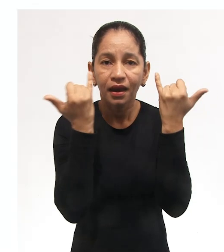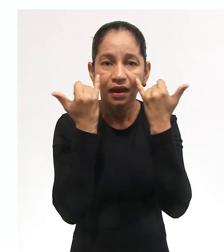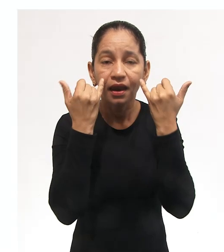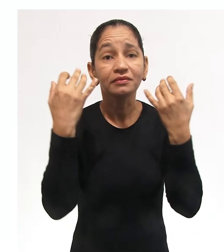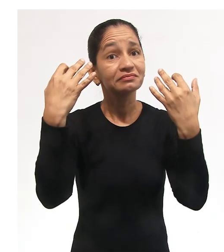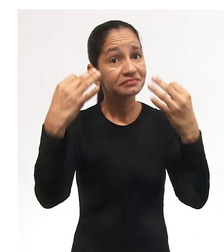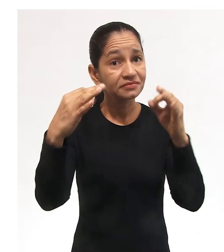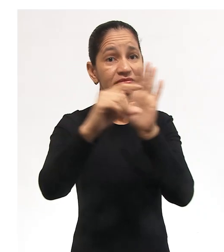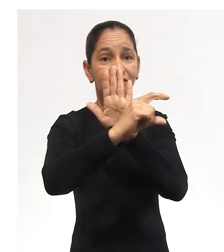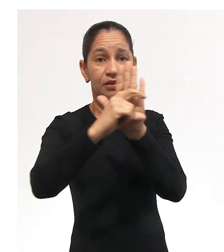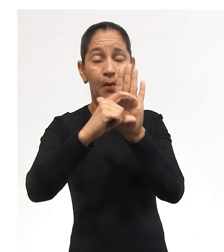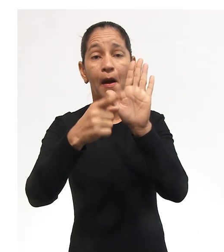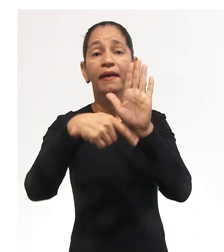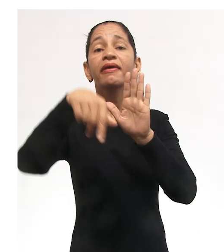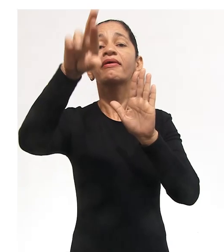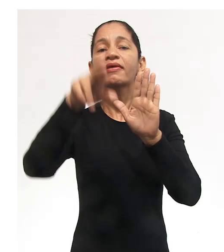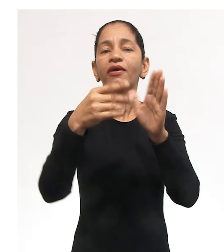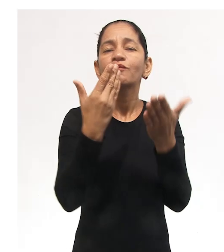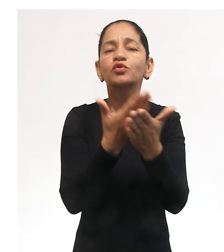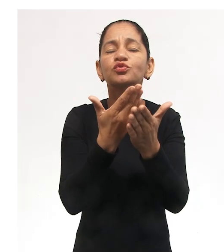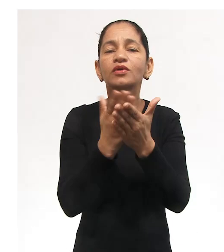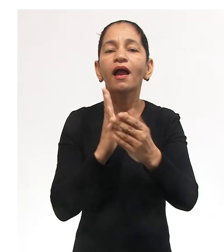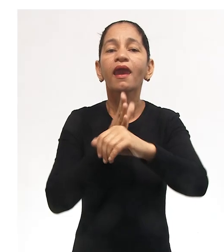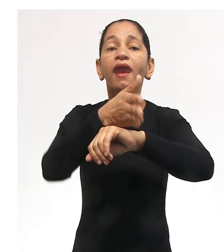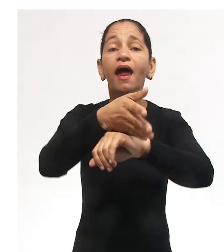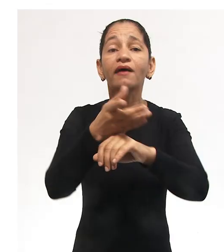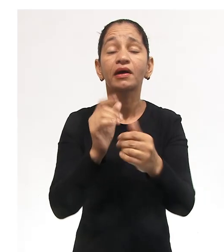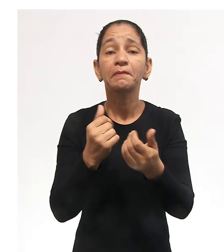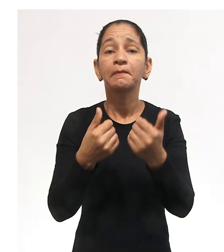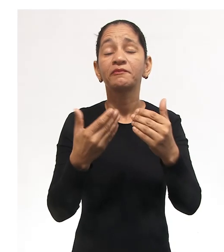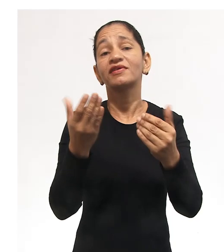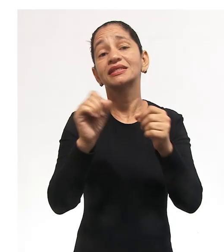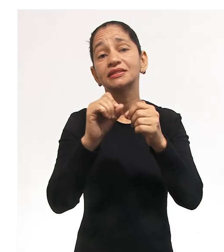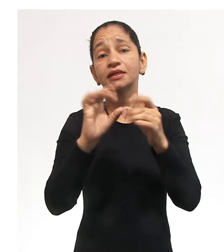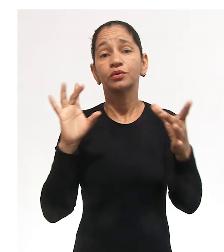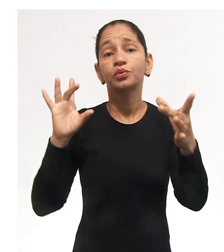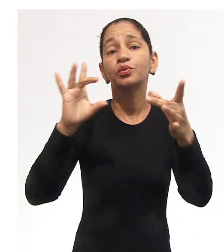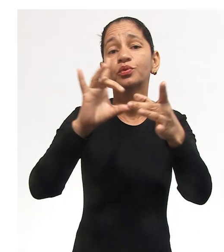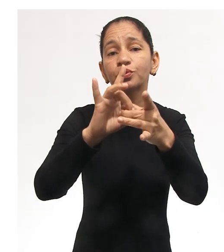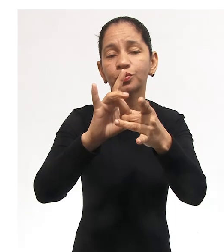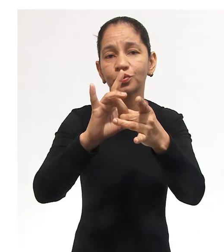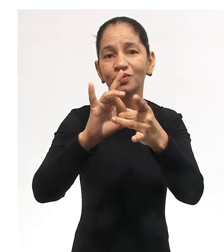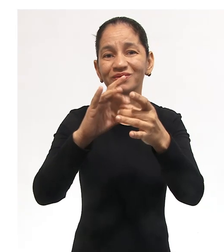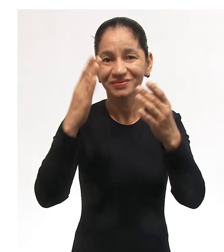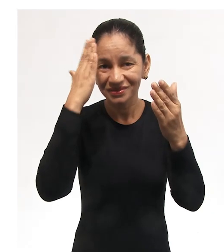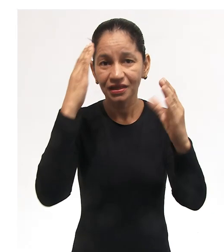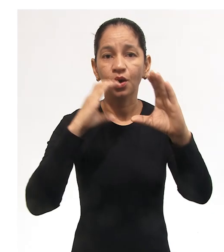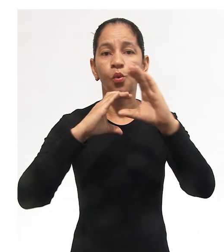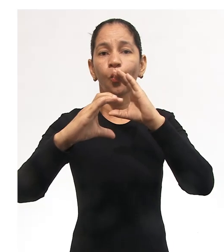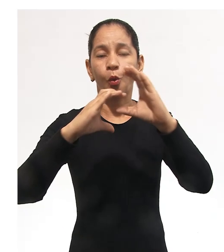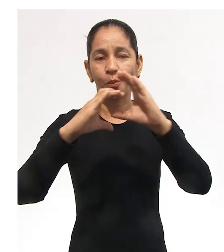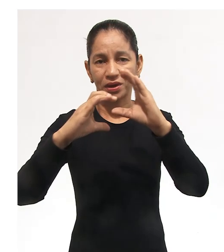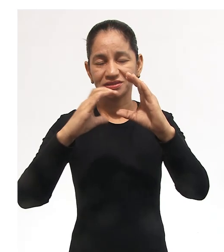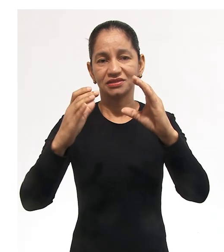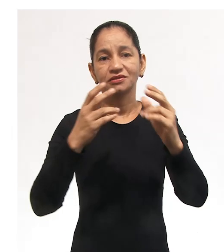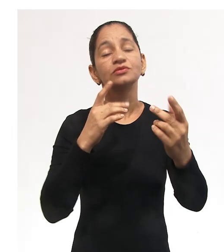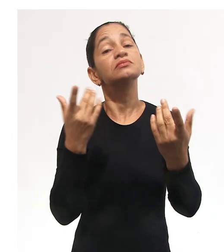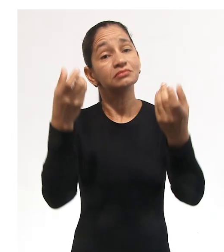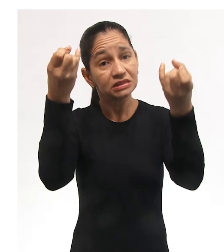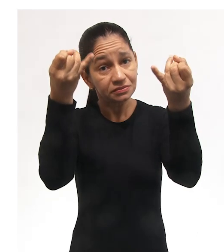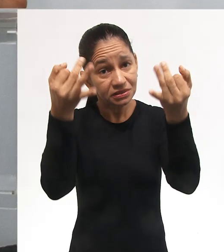Então, quem vai ser estudado, né, e como será escolhido? O como será escolhido é justamente remetendo à necessidade